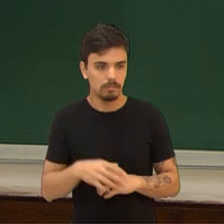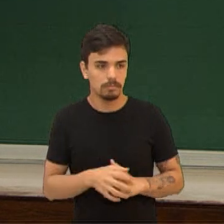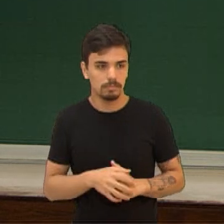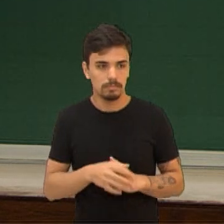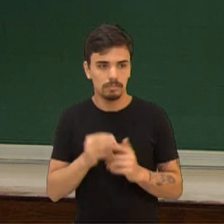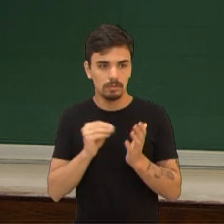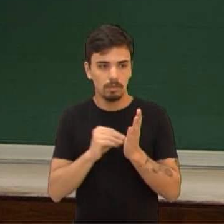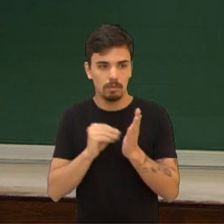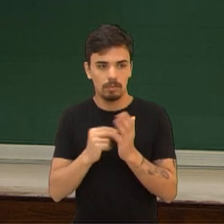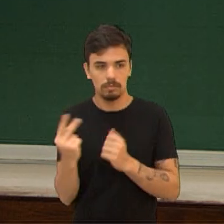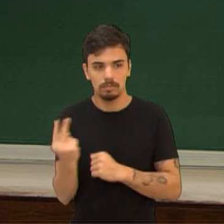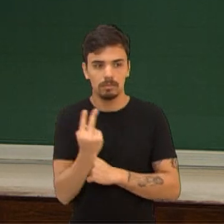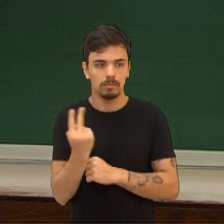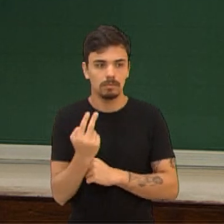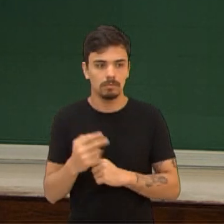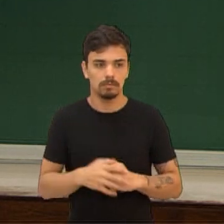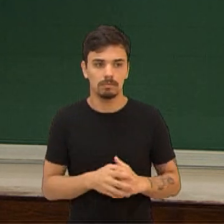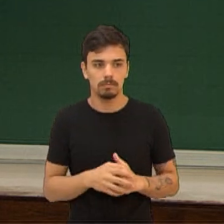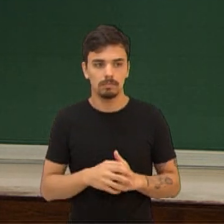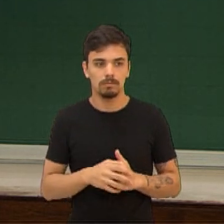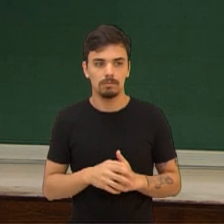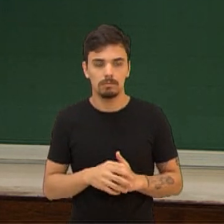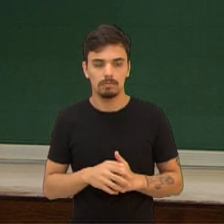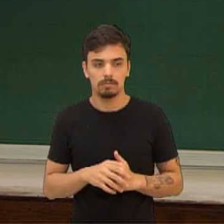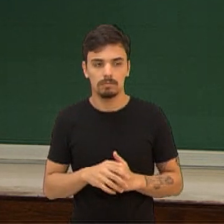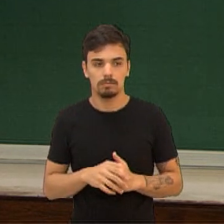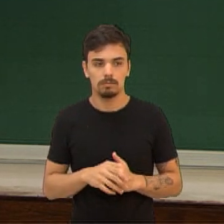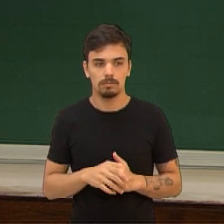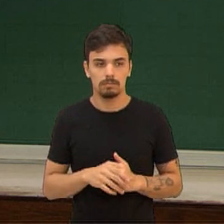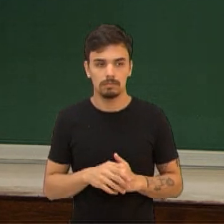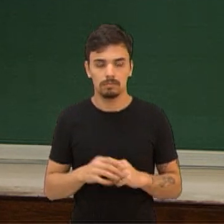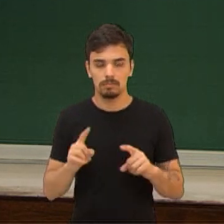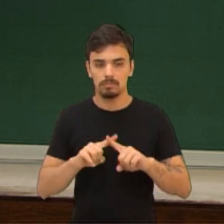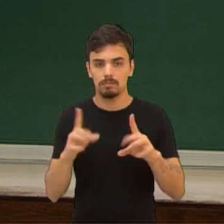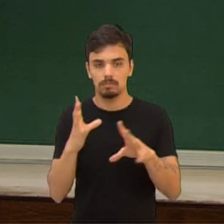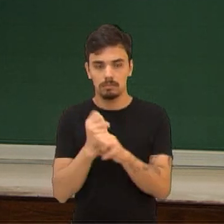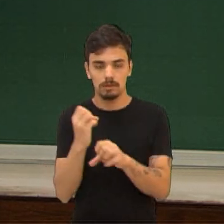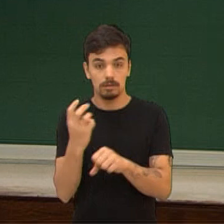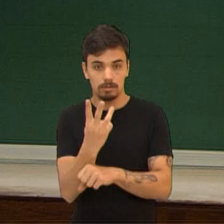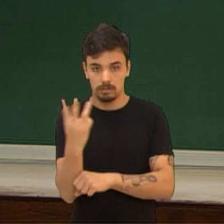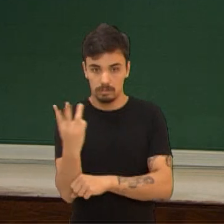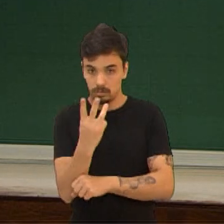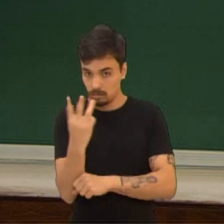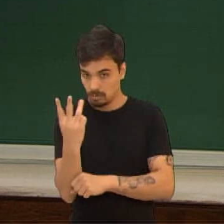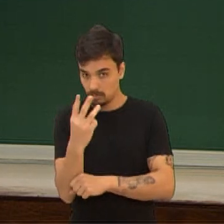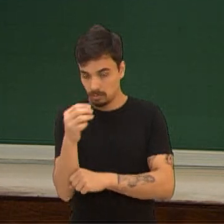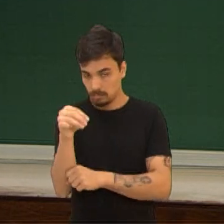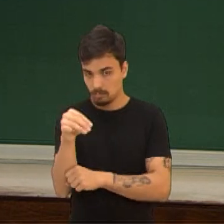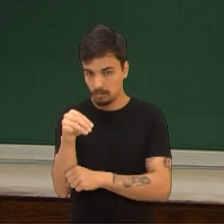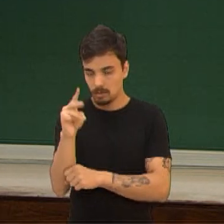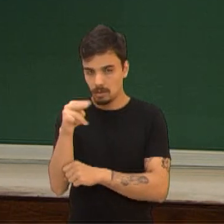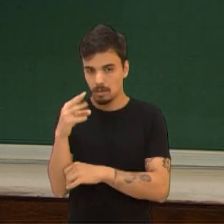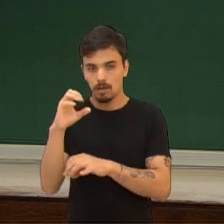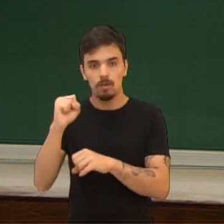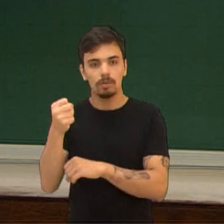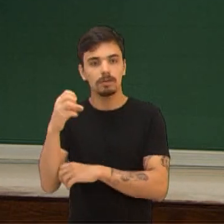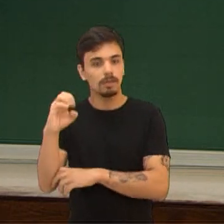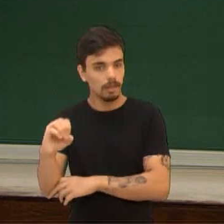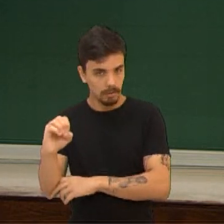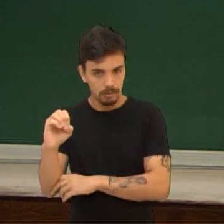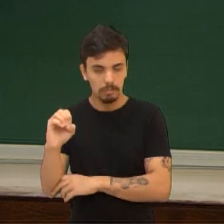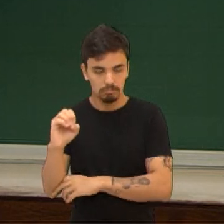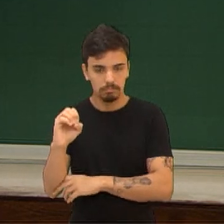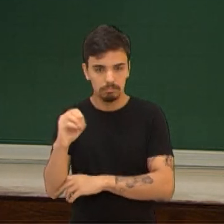micro nos dois. 47 micro mais 33 micro, o que vai me dar 80 micro,